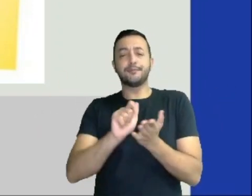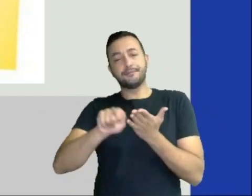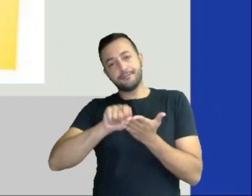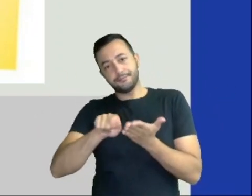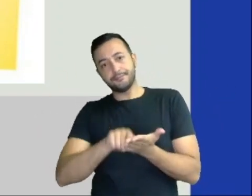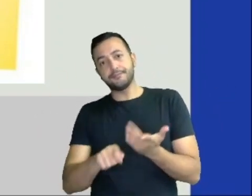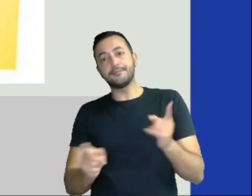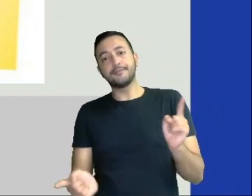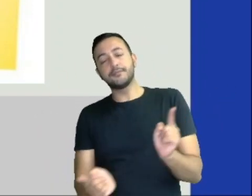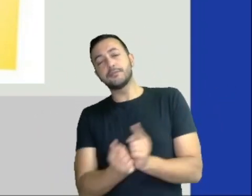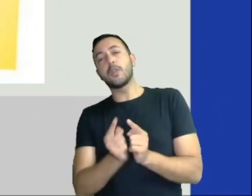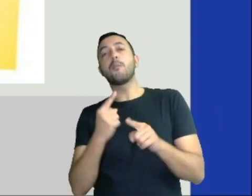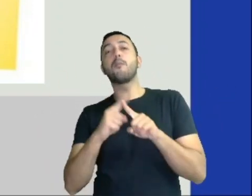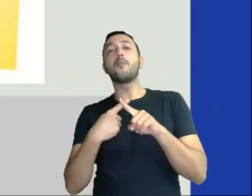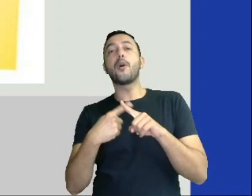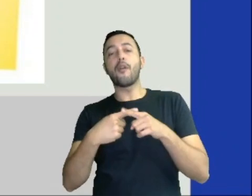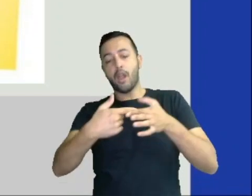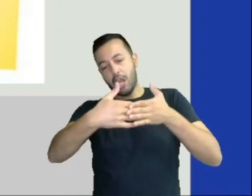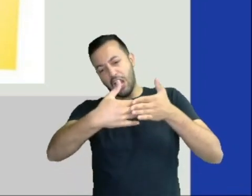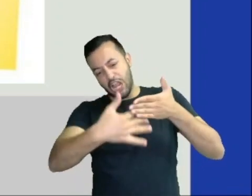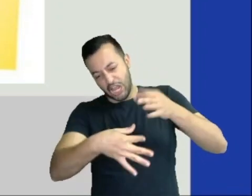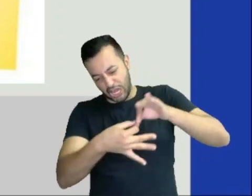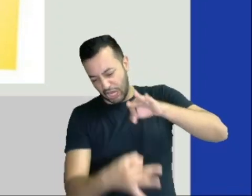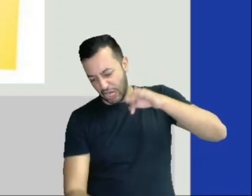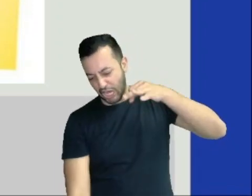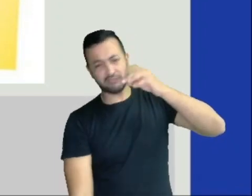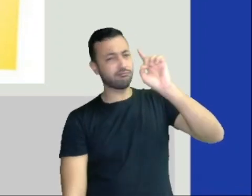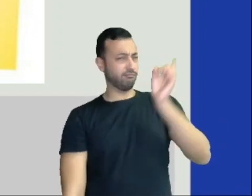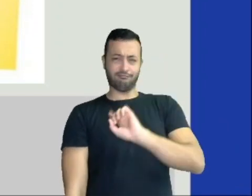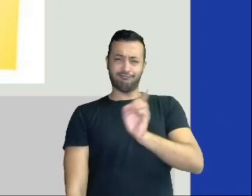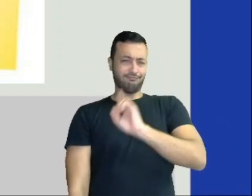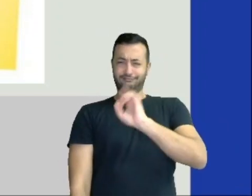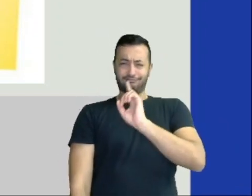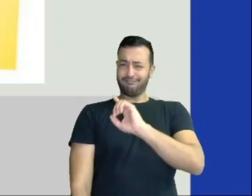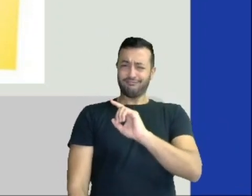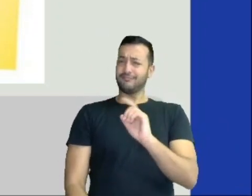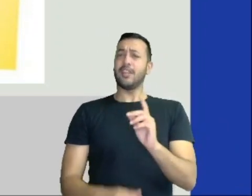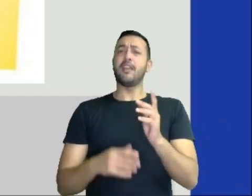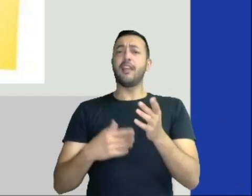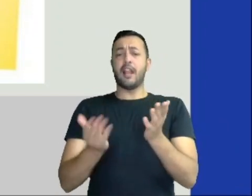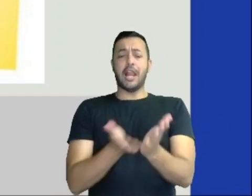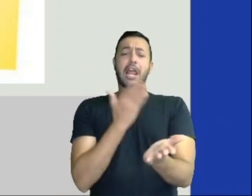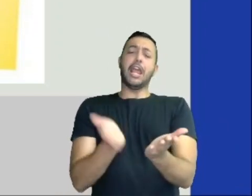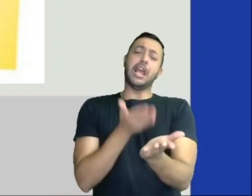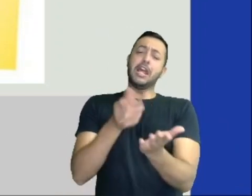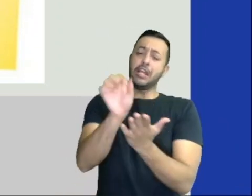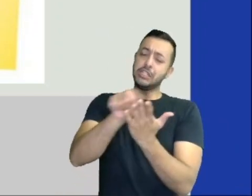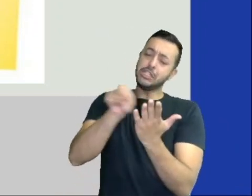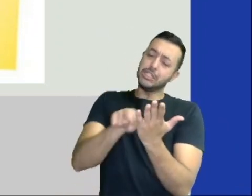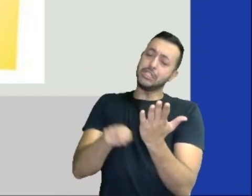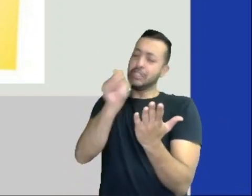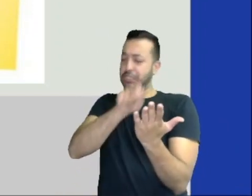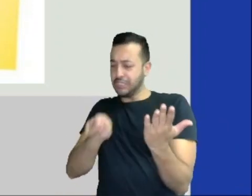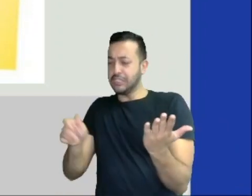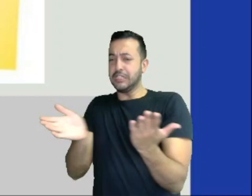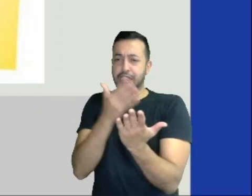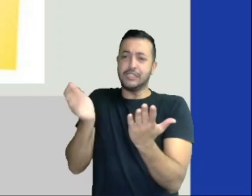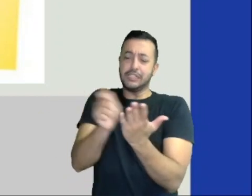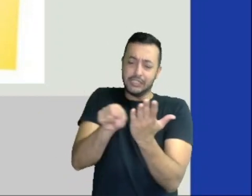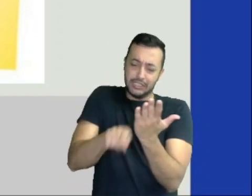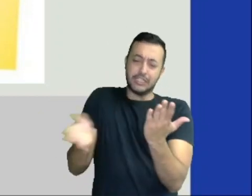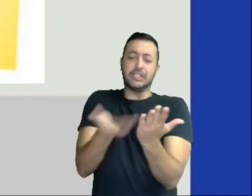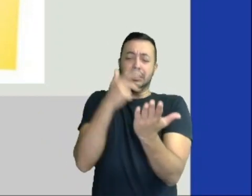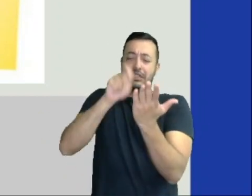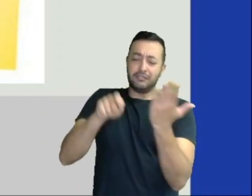aqui não tem muitas linhas não é um texto longo de muitas páginas né